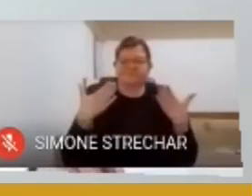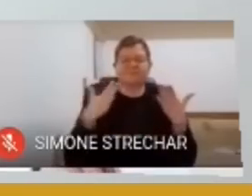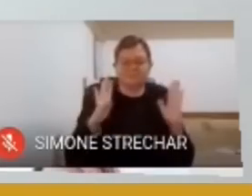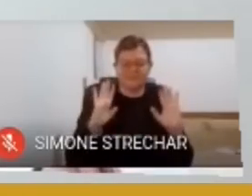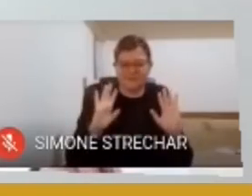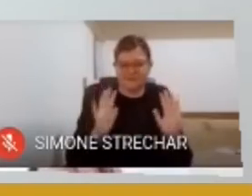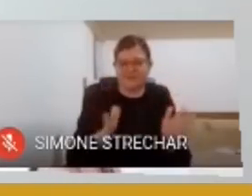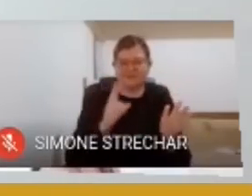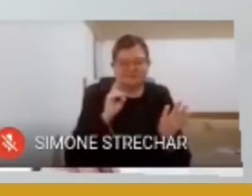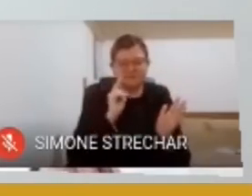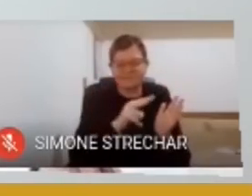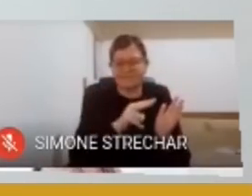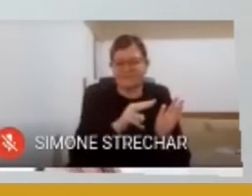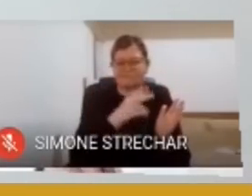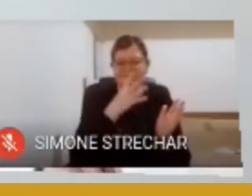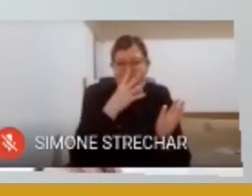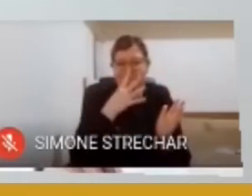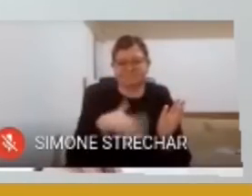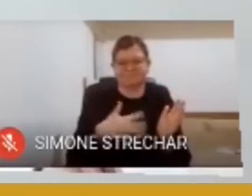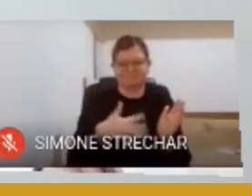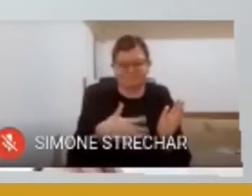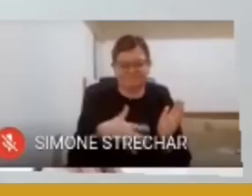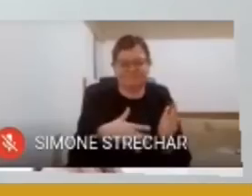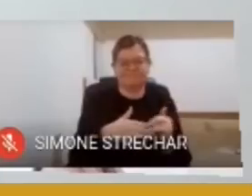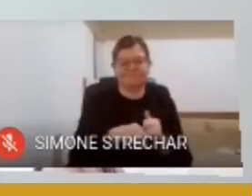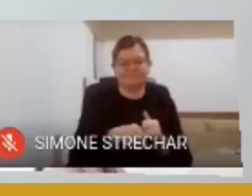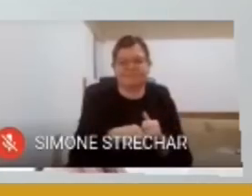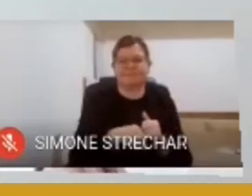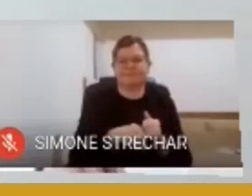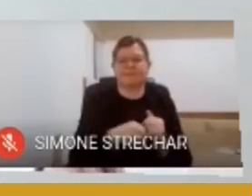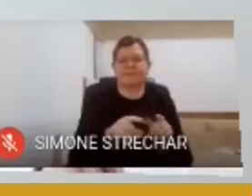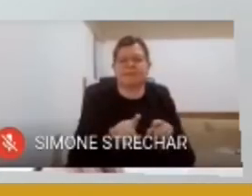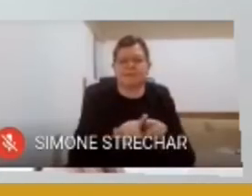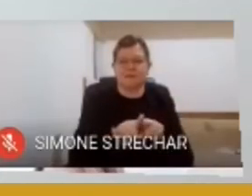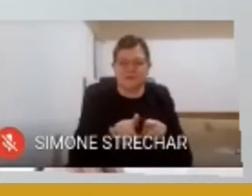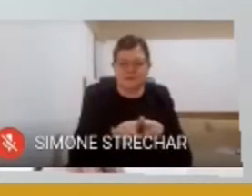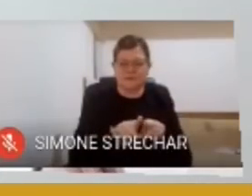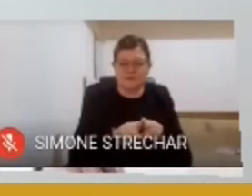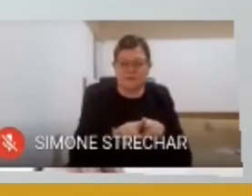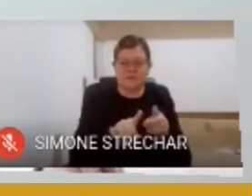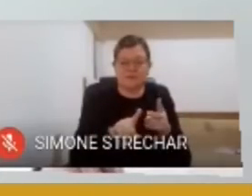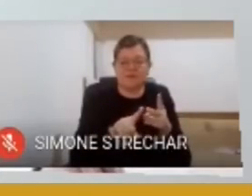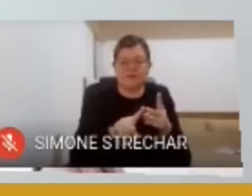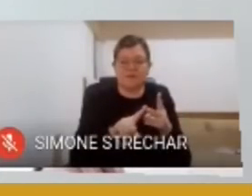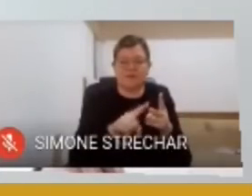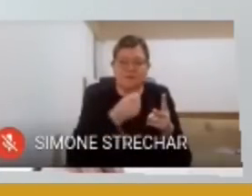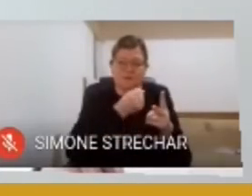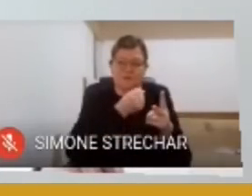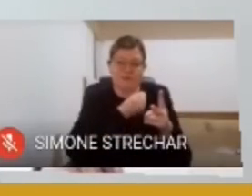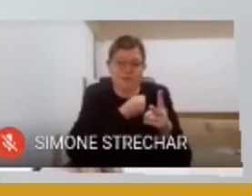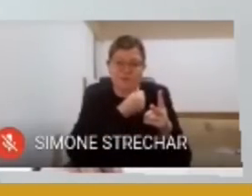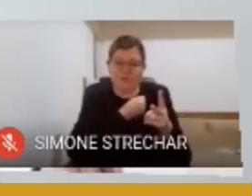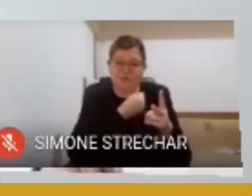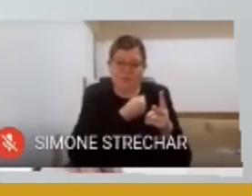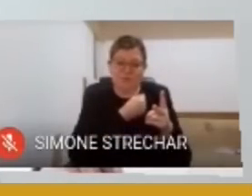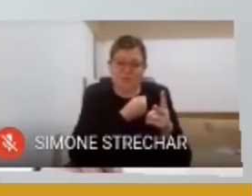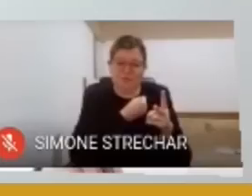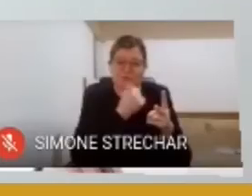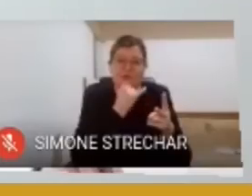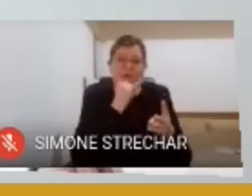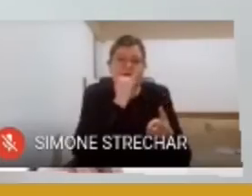números subnotificados, que são os números que não chegam às autoridades competentes, esse número vai